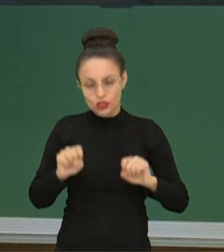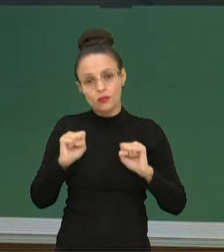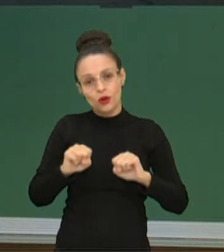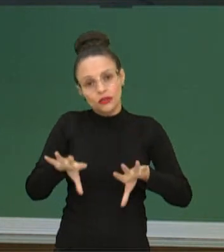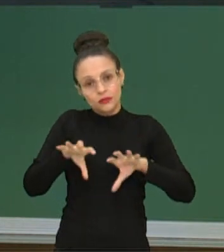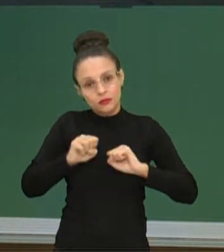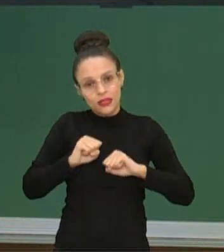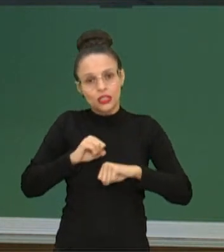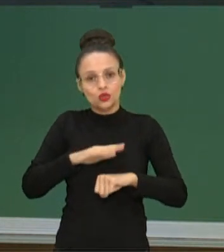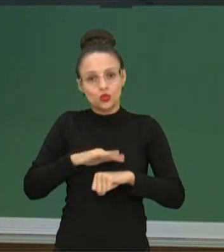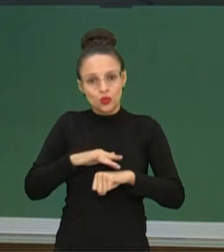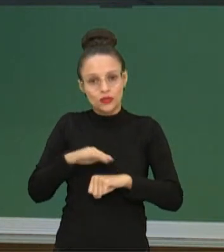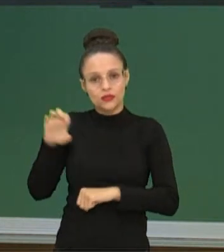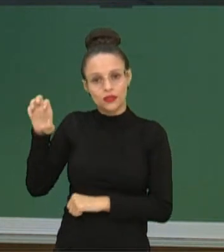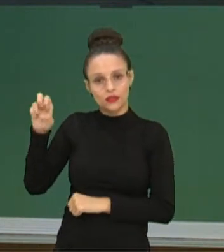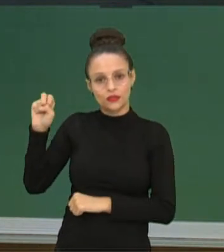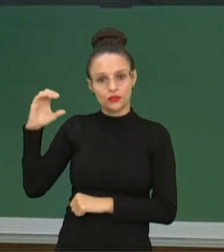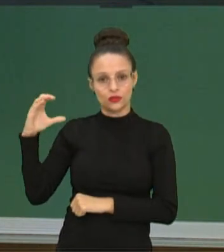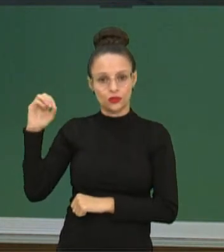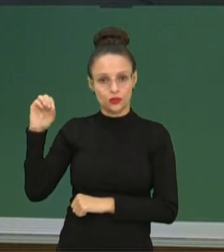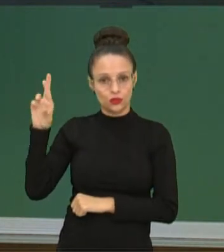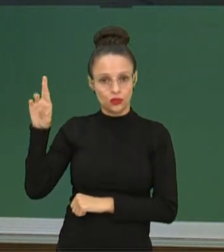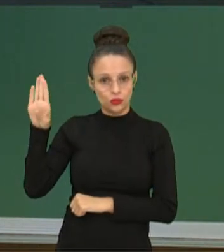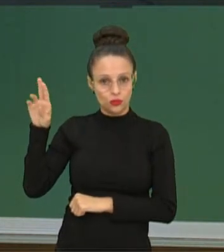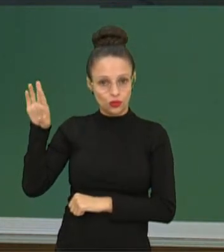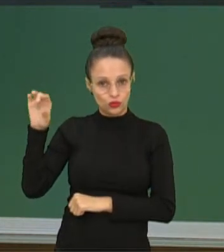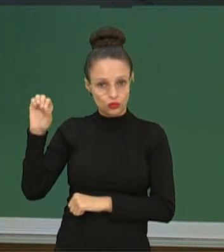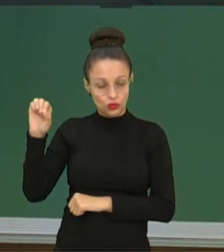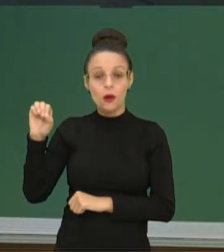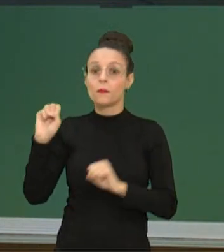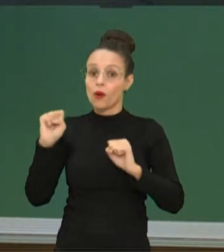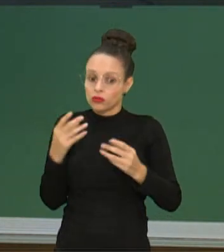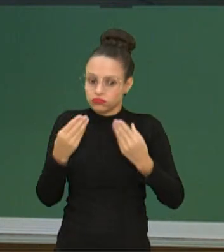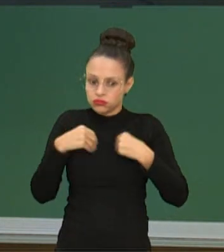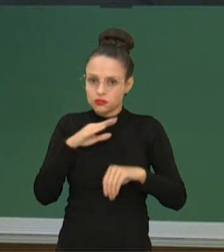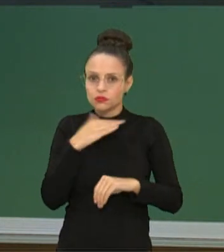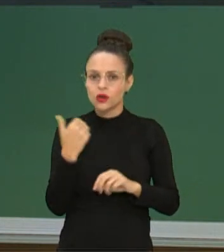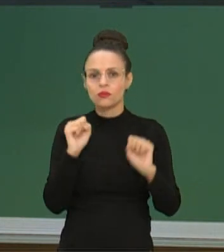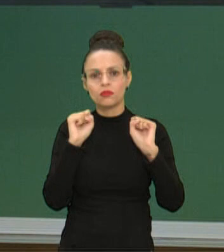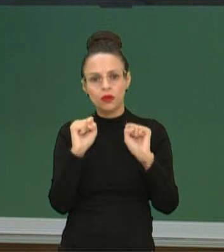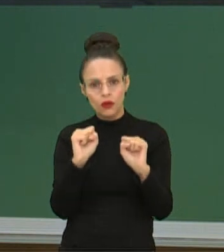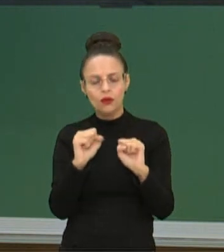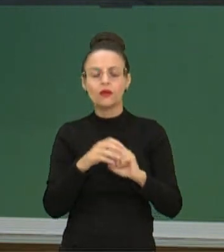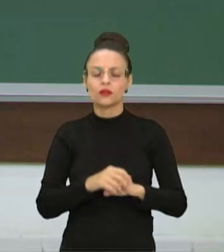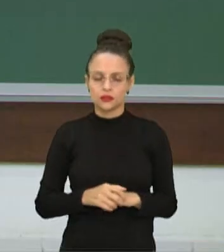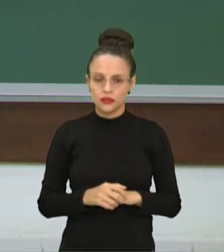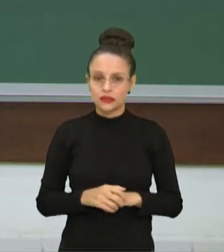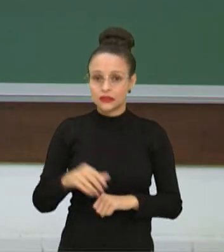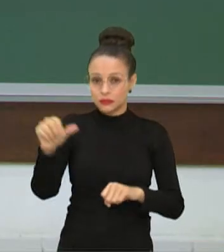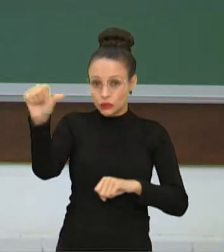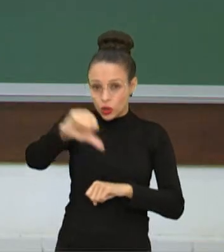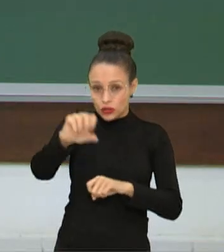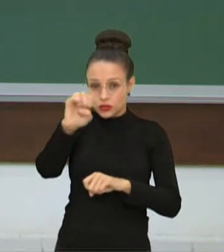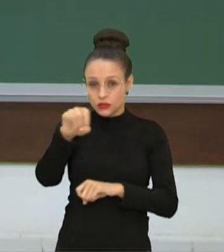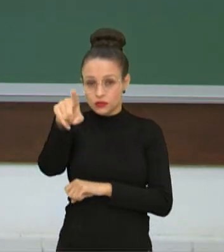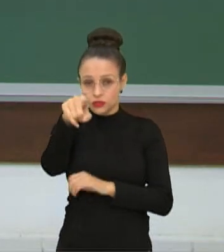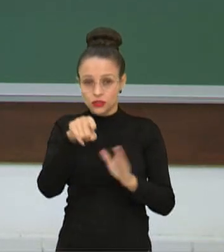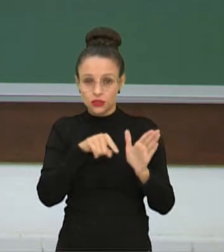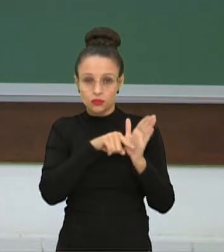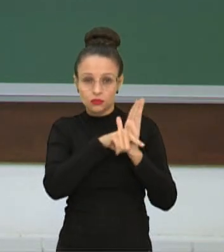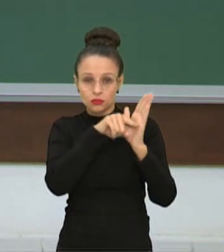escorbuto, essa doença aí é uma doença que pode levar à morte. E pior, se vocês forem